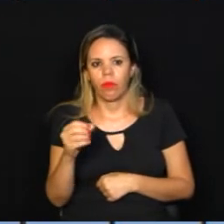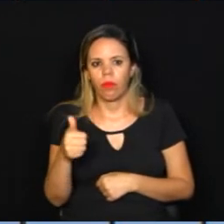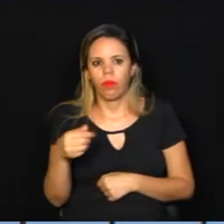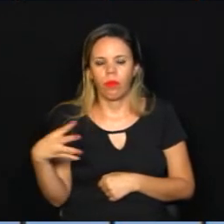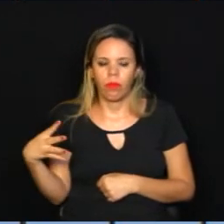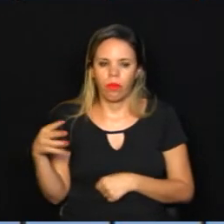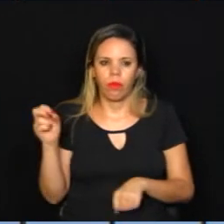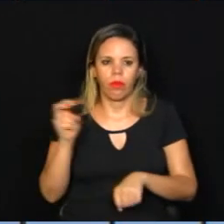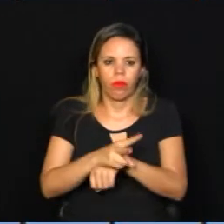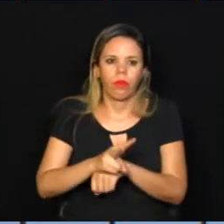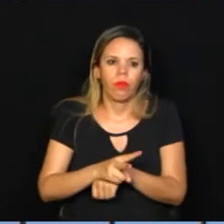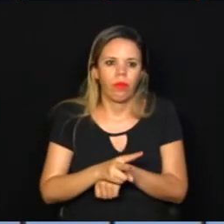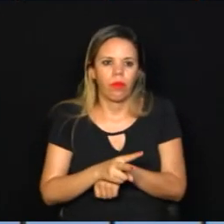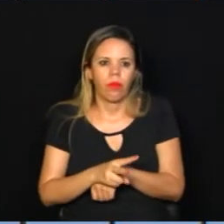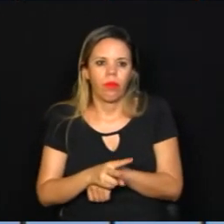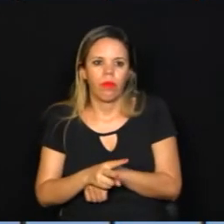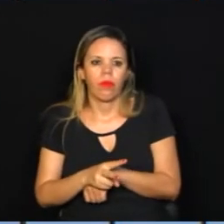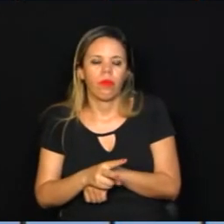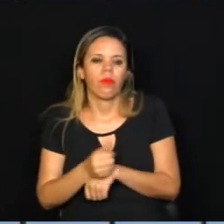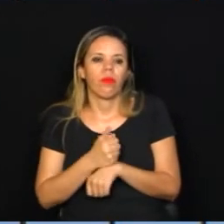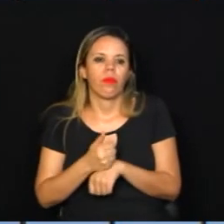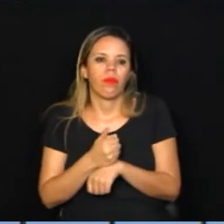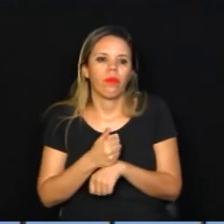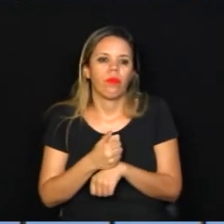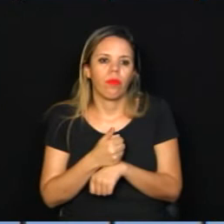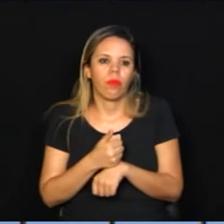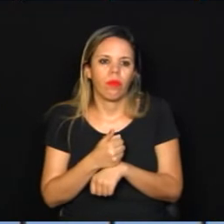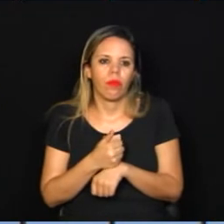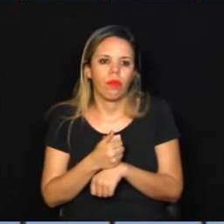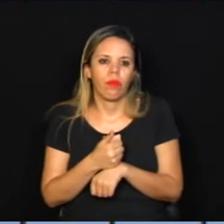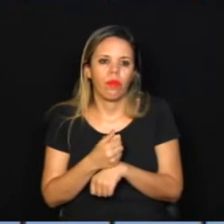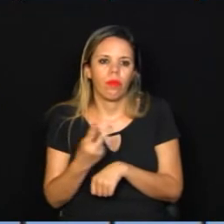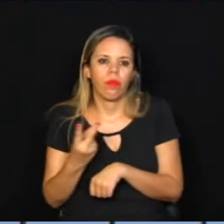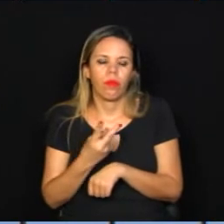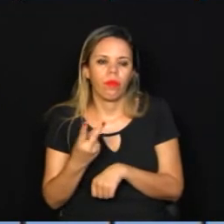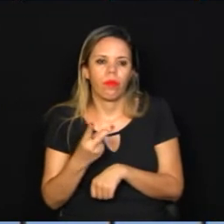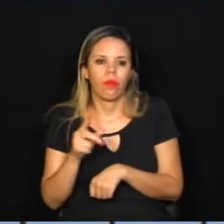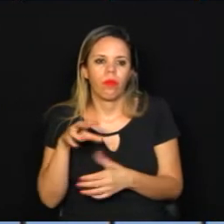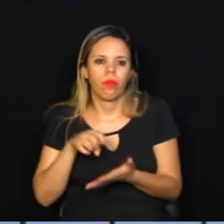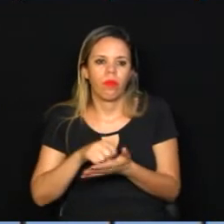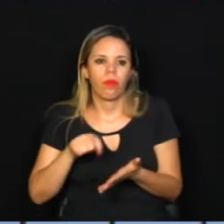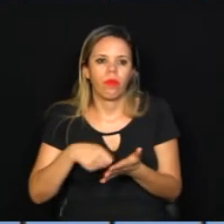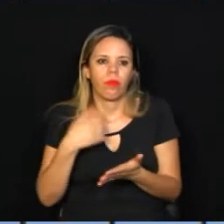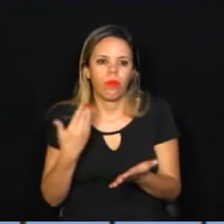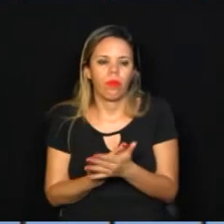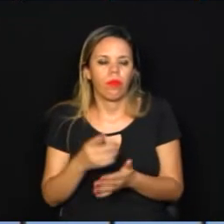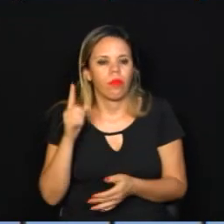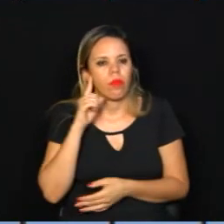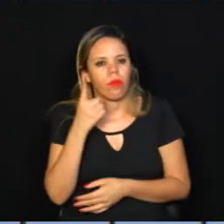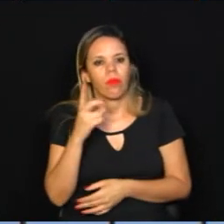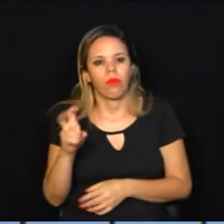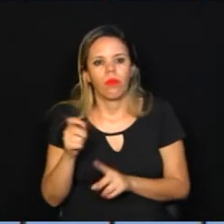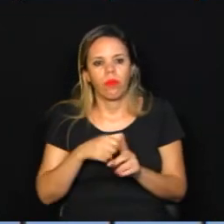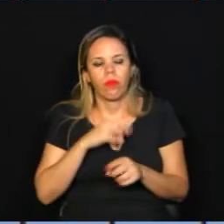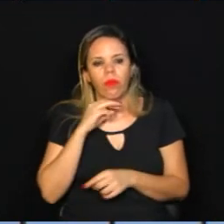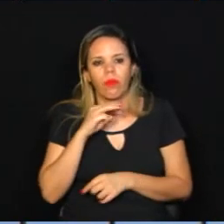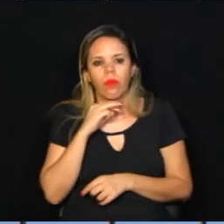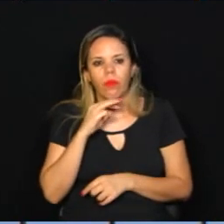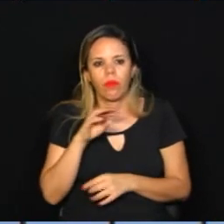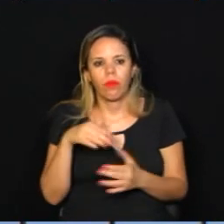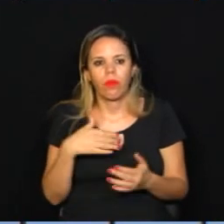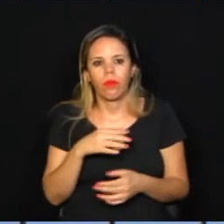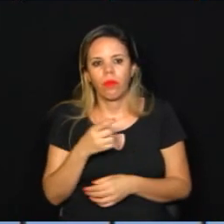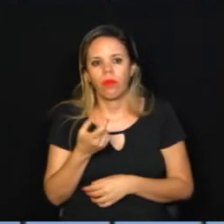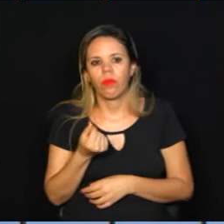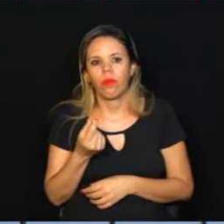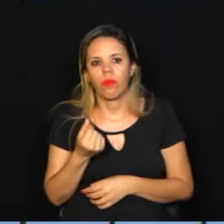114 vagas. Os cargos, para esses 2 cargos, as inscrições vão até o dia 15 de março. A